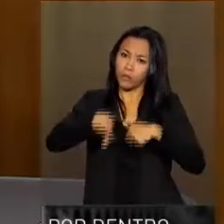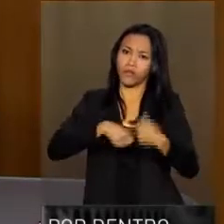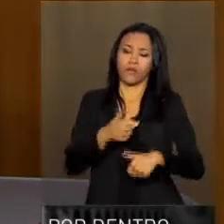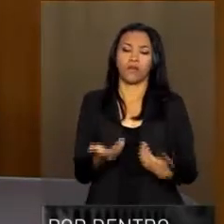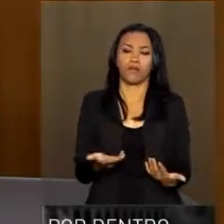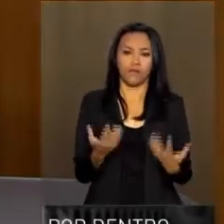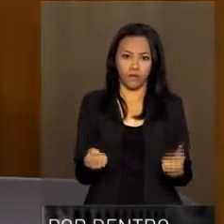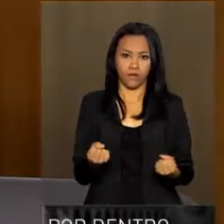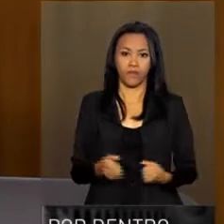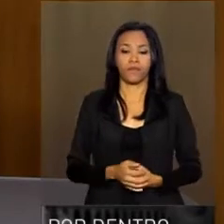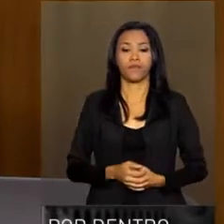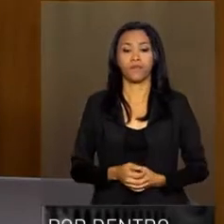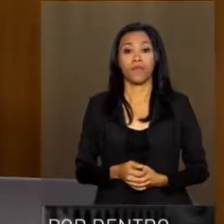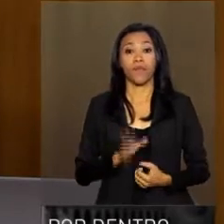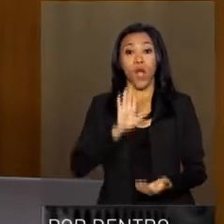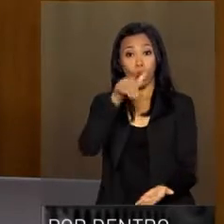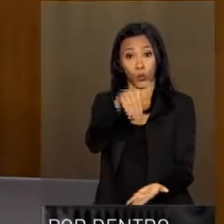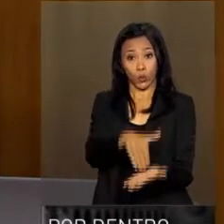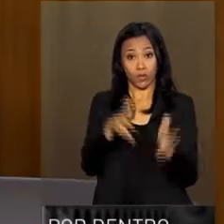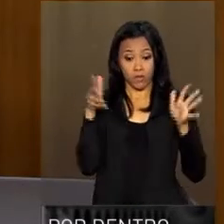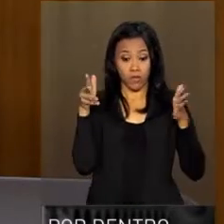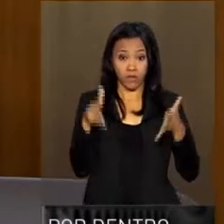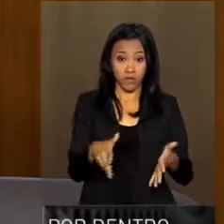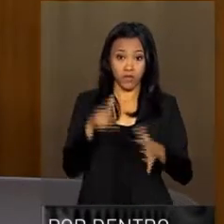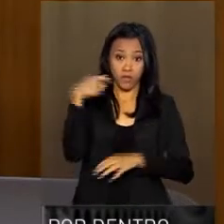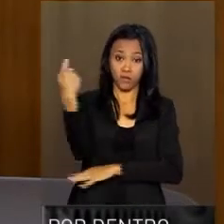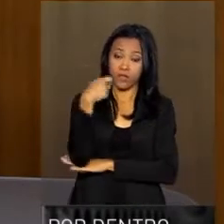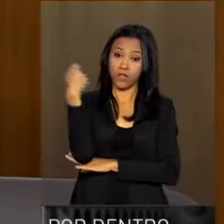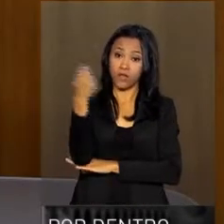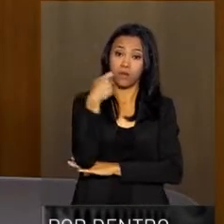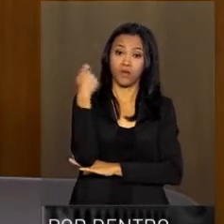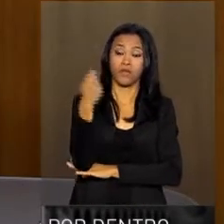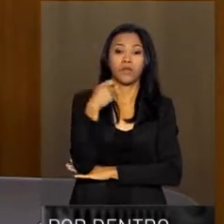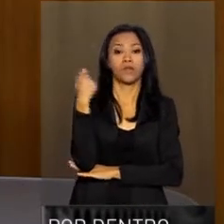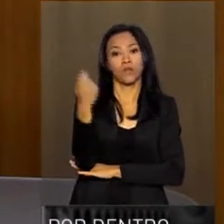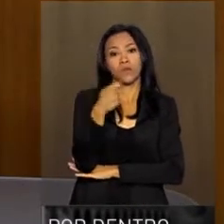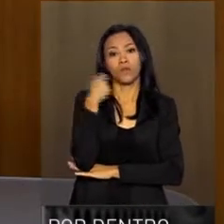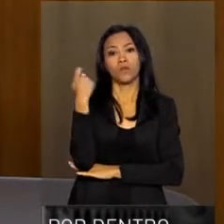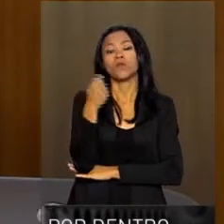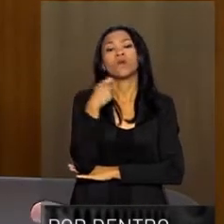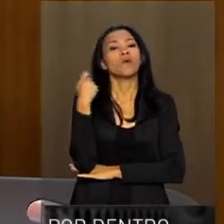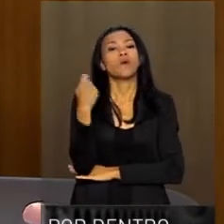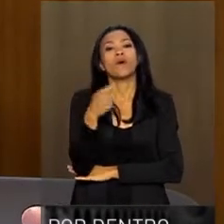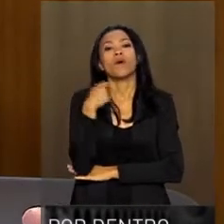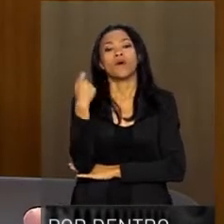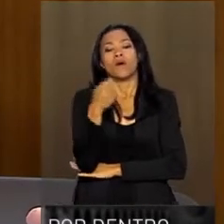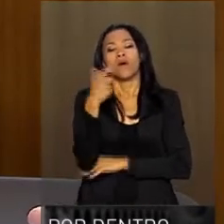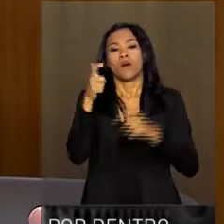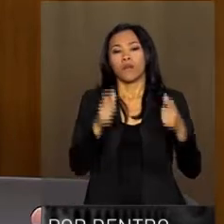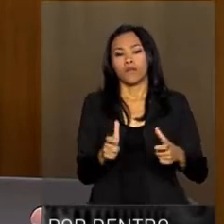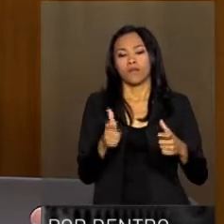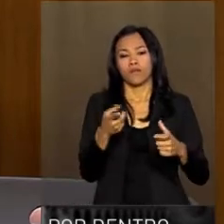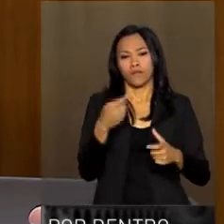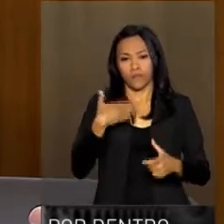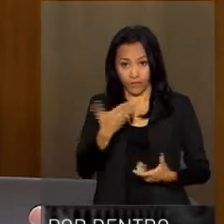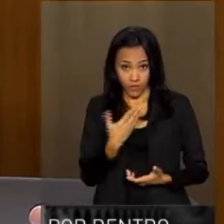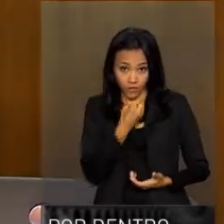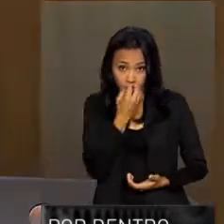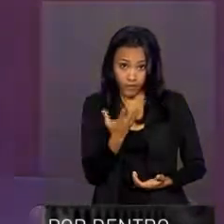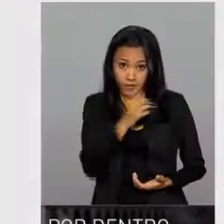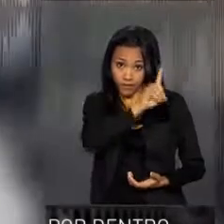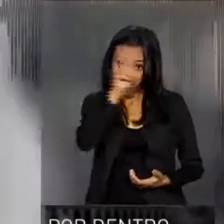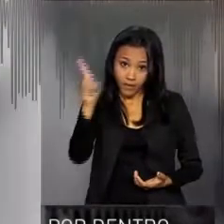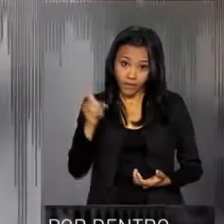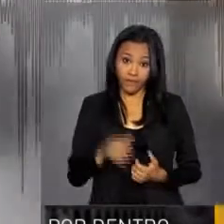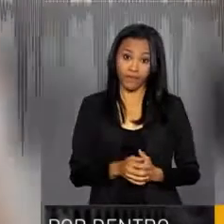nossa última participação de hoje do rio grande do sul da rádio pampa m de porto alegre gustavo vitorino lá gustavo bom dia bom dia